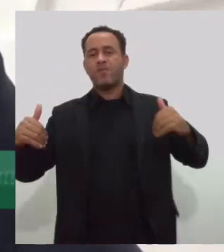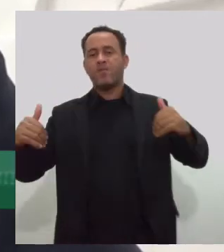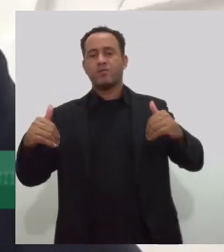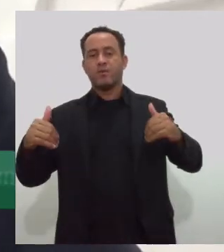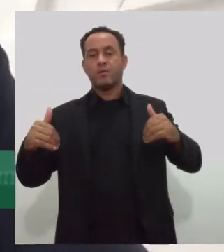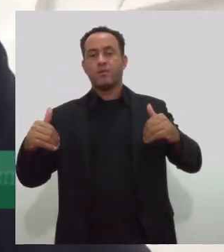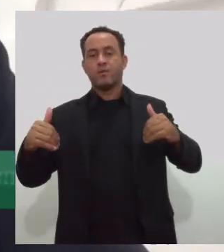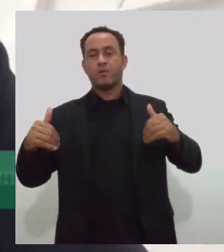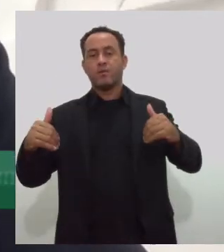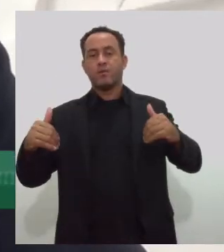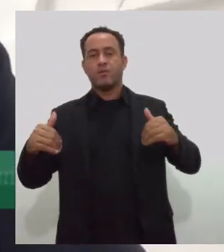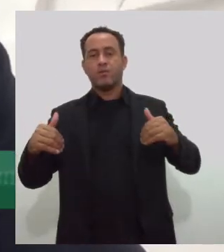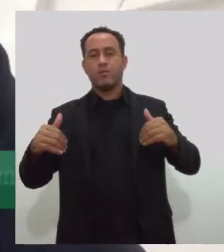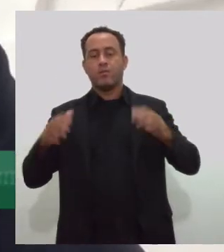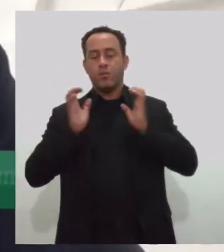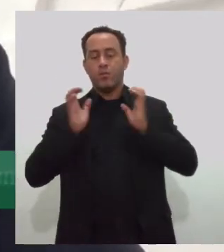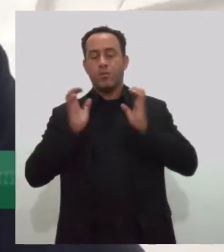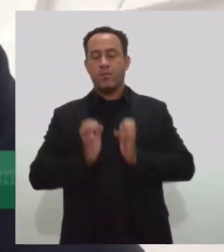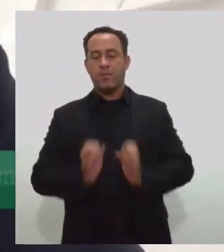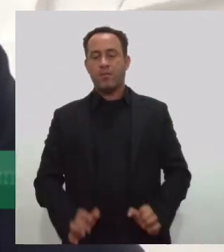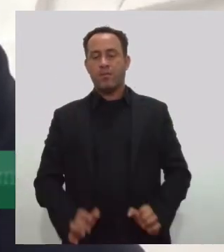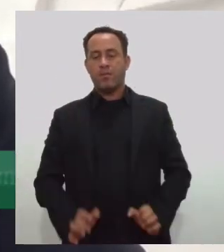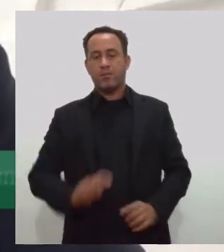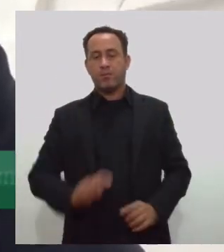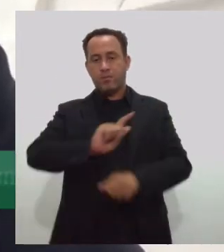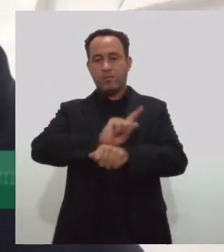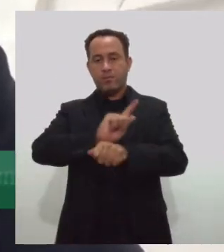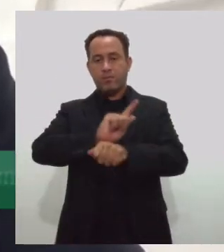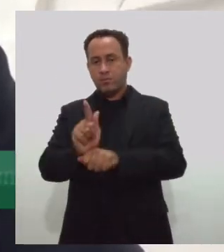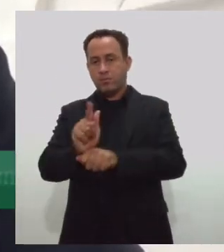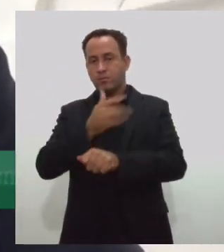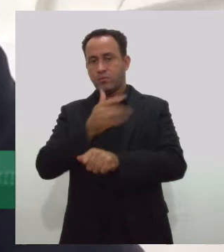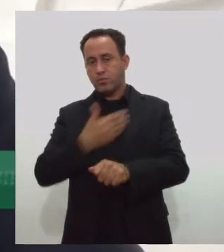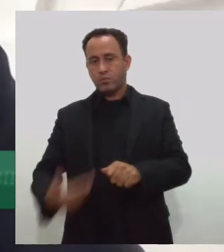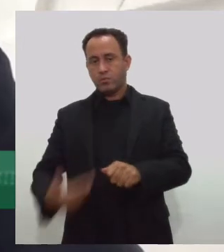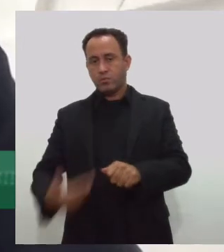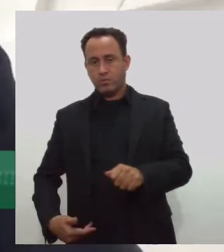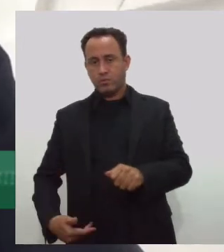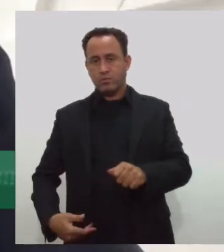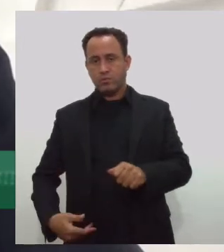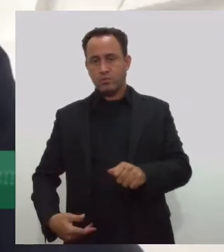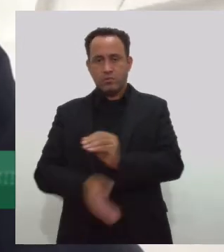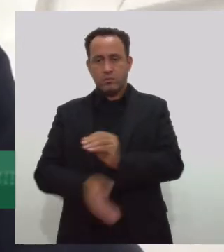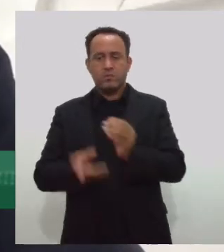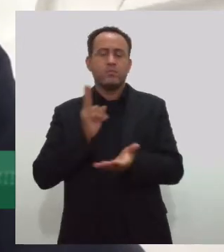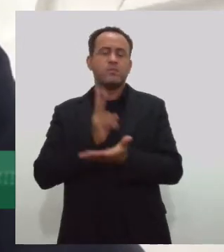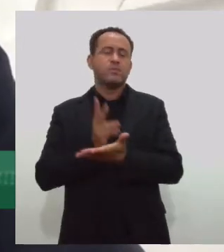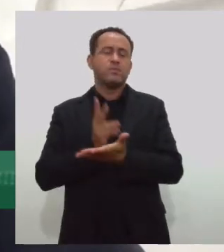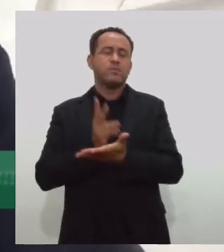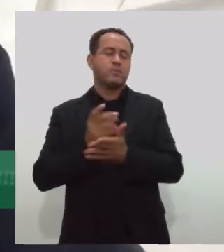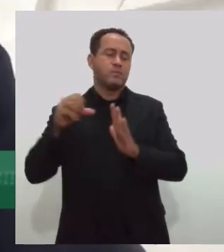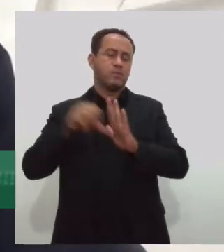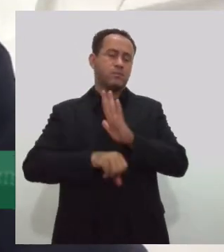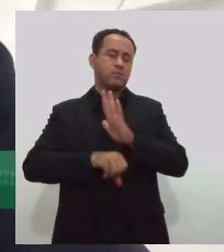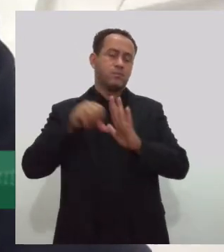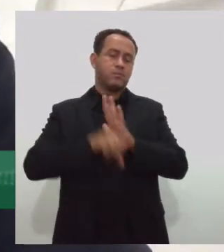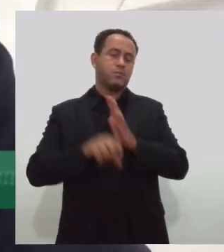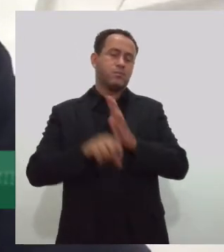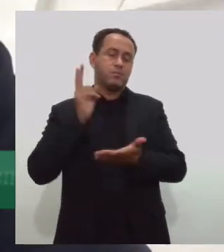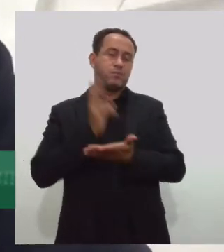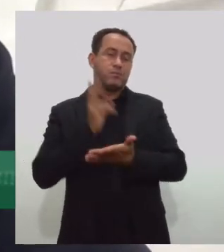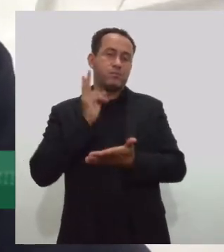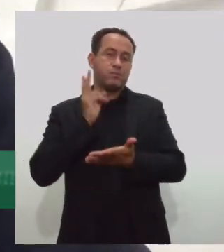romper com a licitude na gestão pública. E a corrupção sempre é o tipo de crime que tem